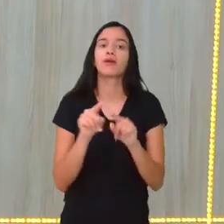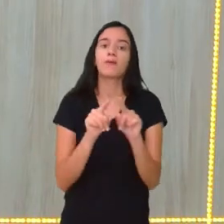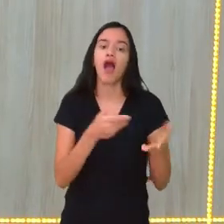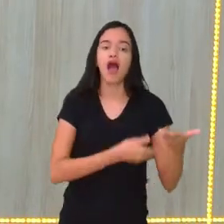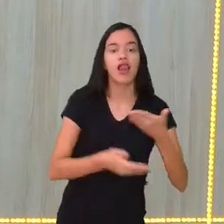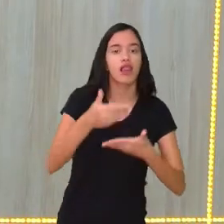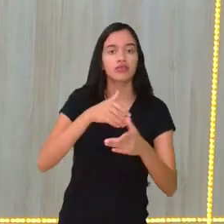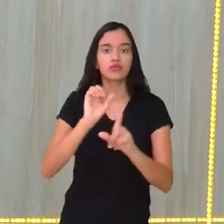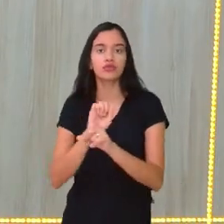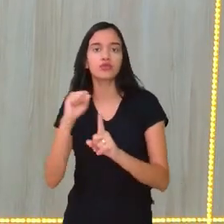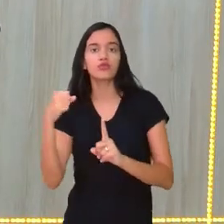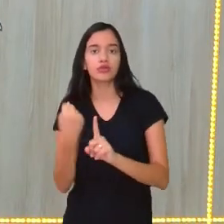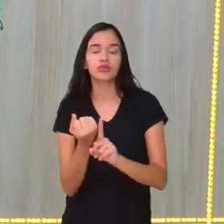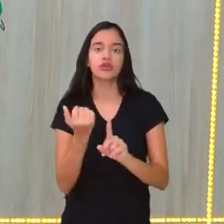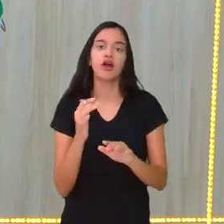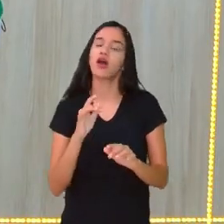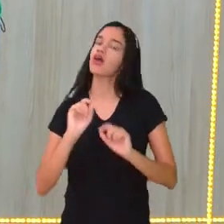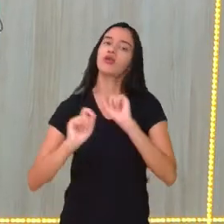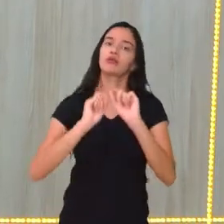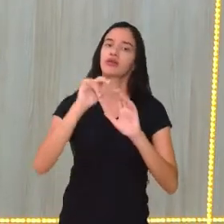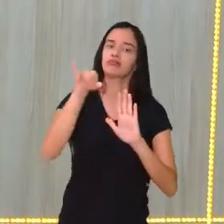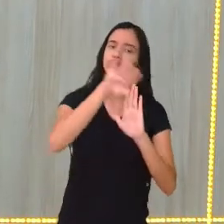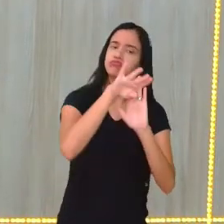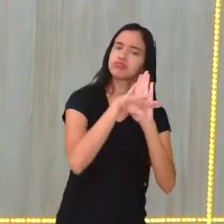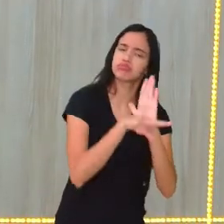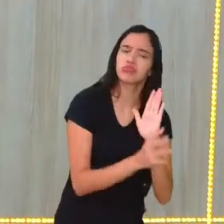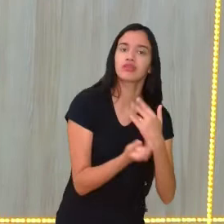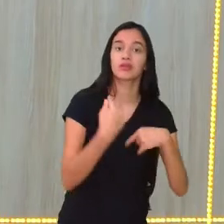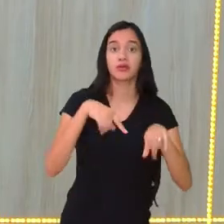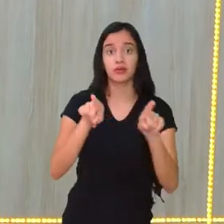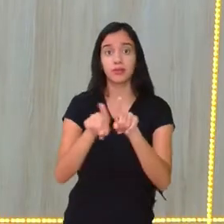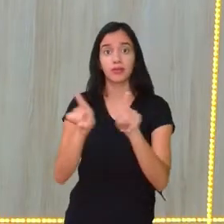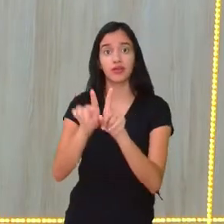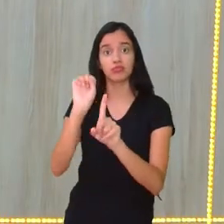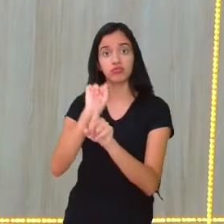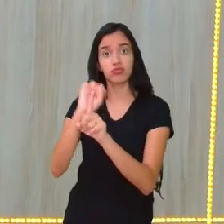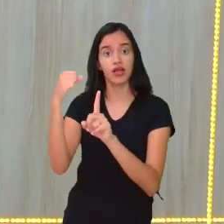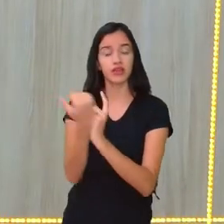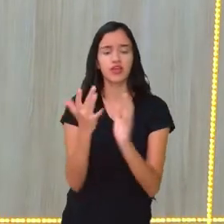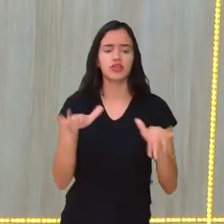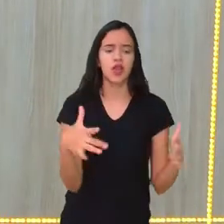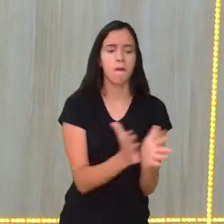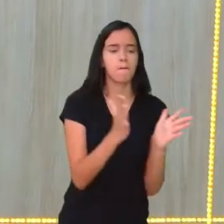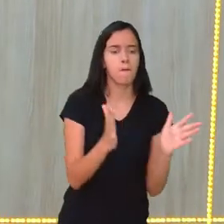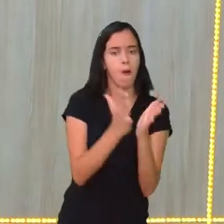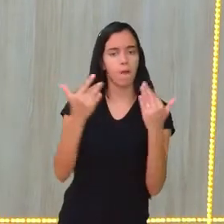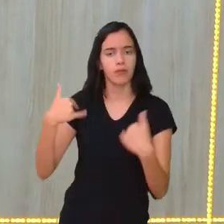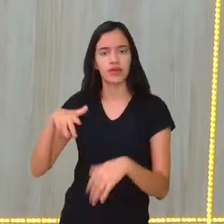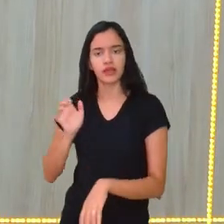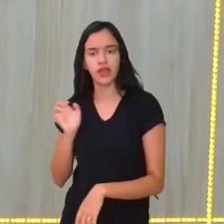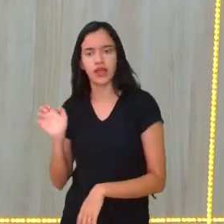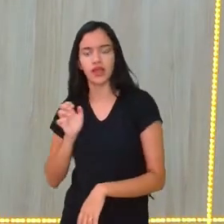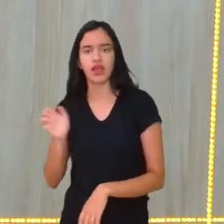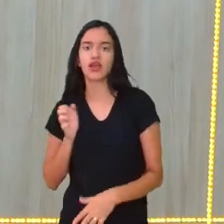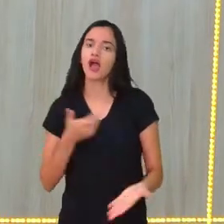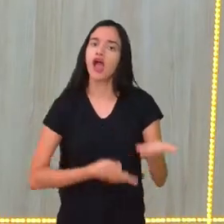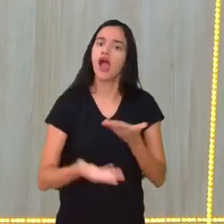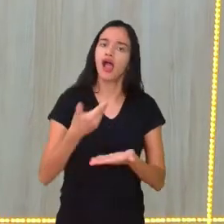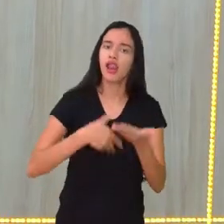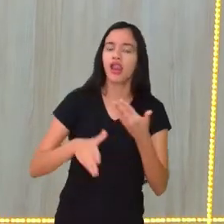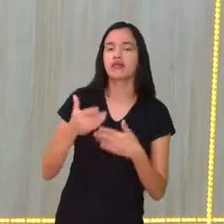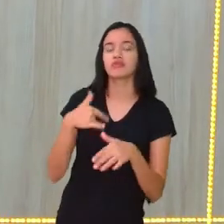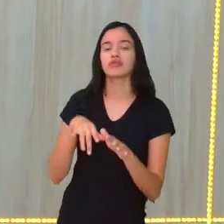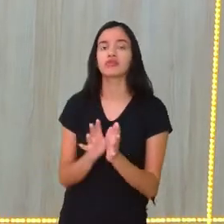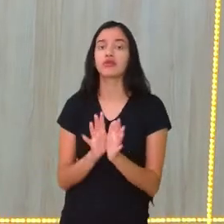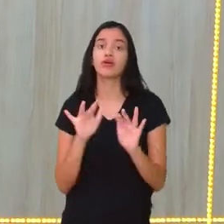relações sociais eram bem colocadas ali, né? As questões sociais relacionadas a quem é pobre, quem é rico, relações até também afetivas entre